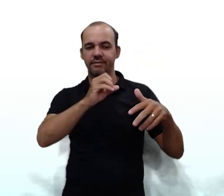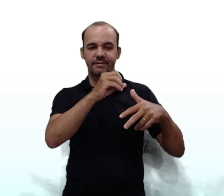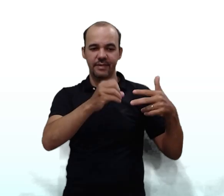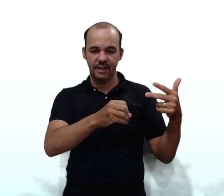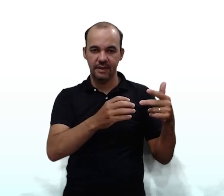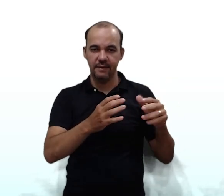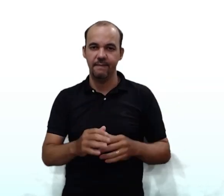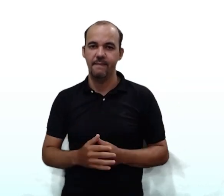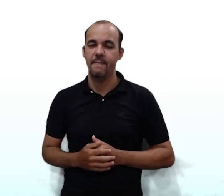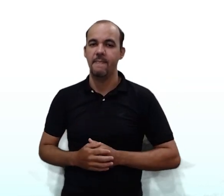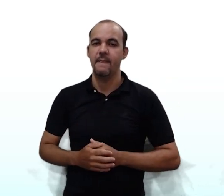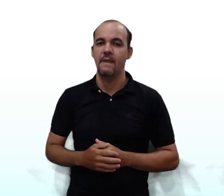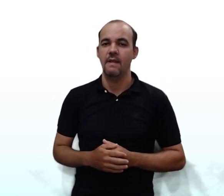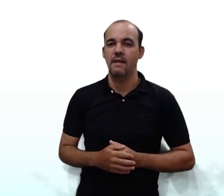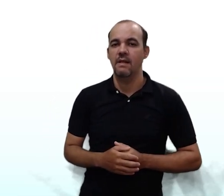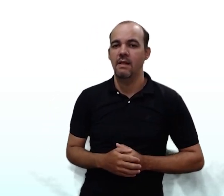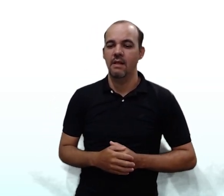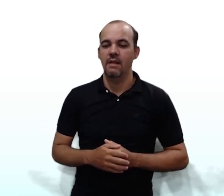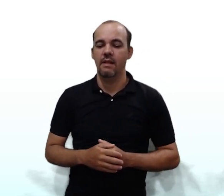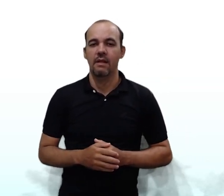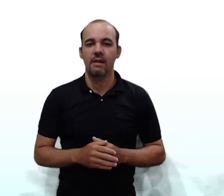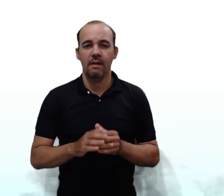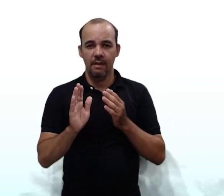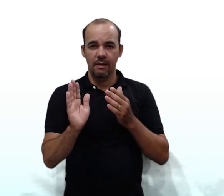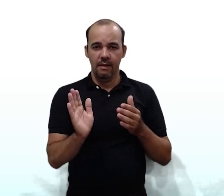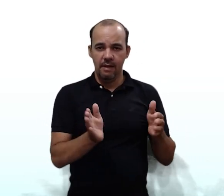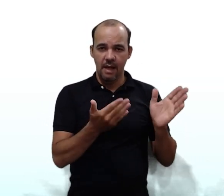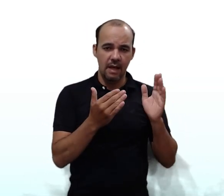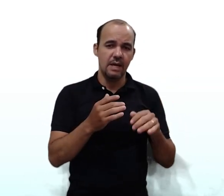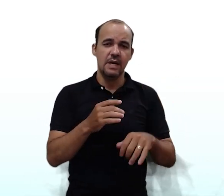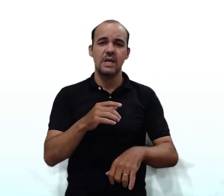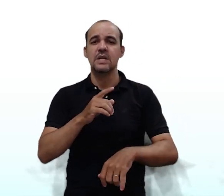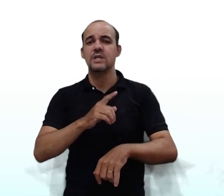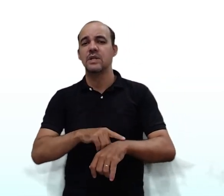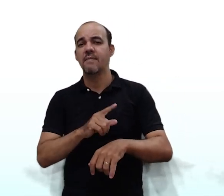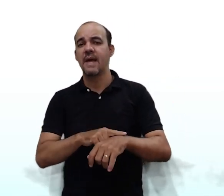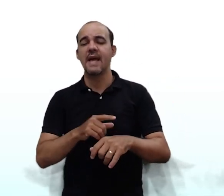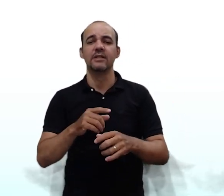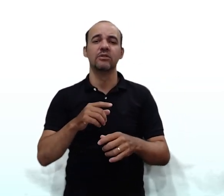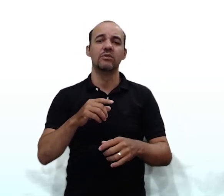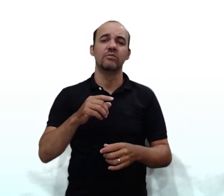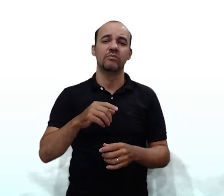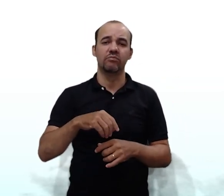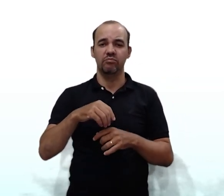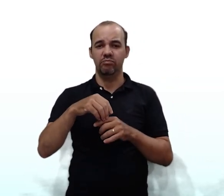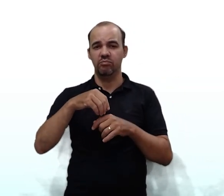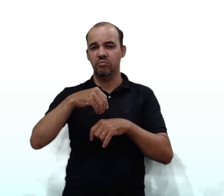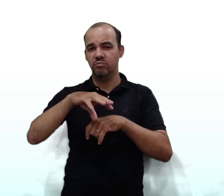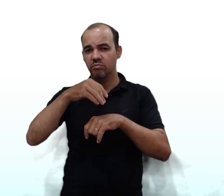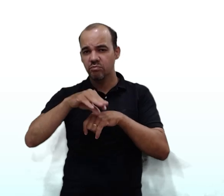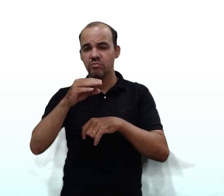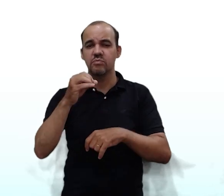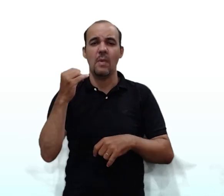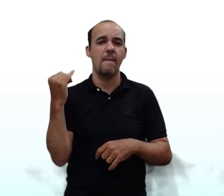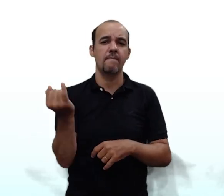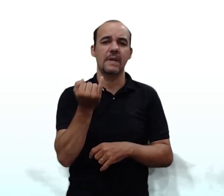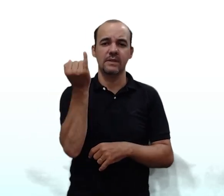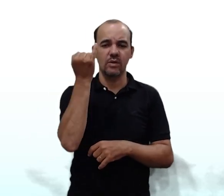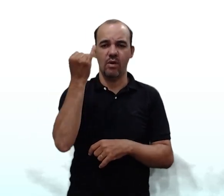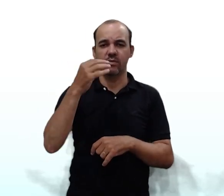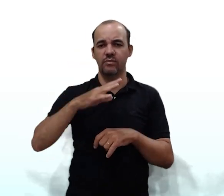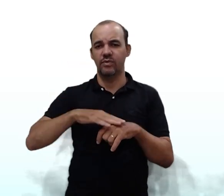nossa tela, time for precious tips. Momento agora para umas dicas bem preciosas para